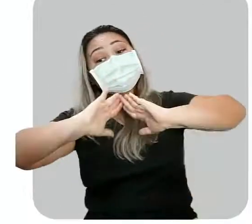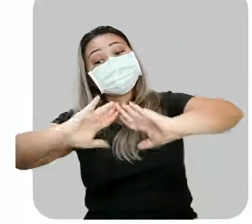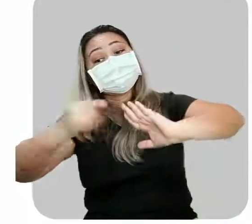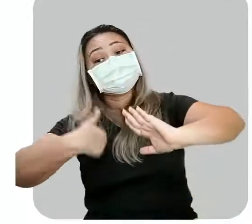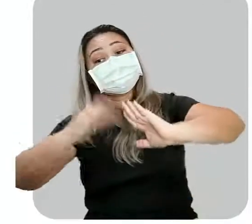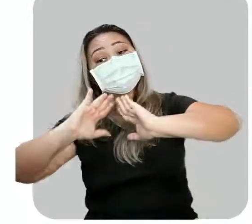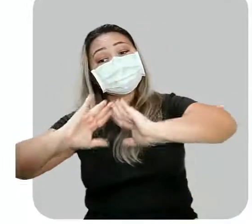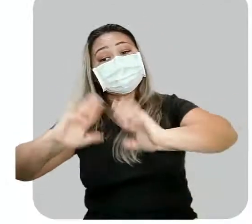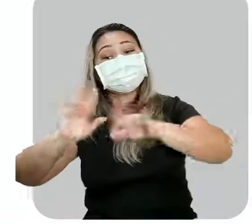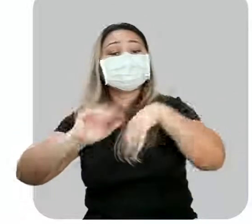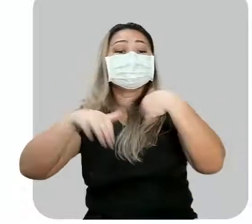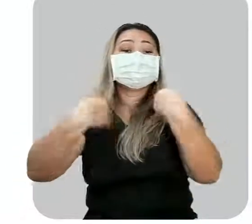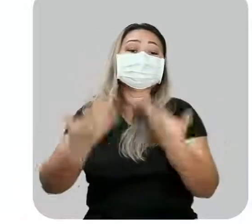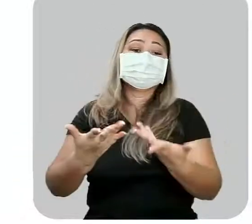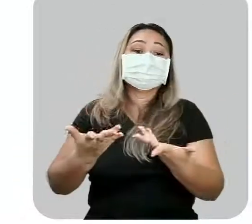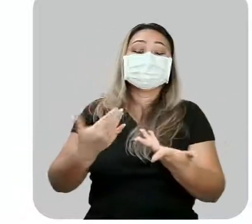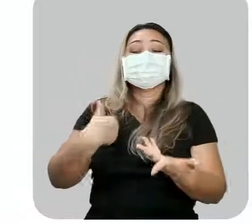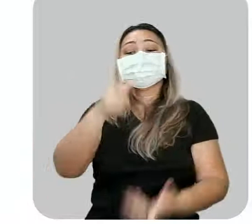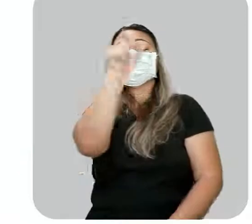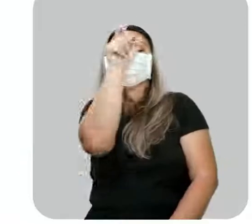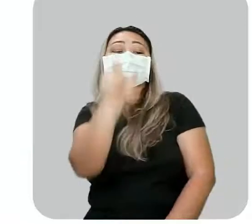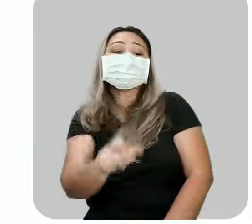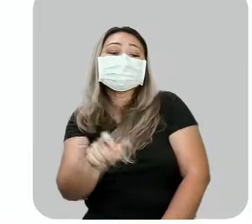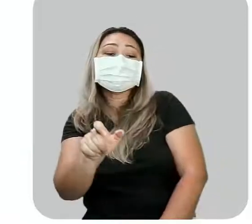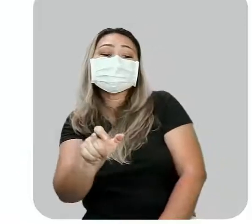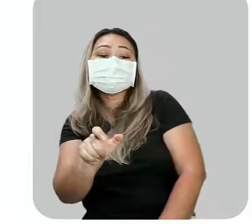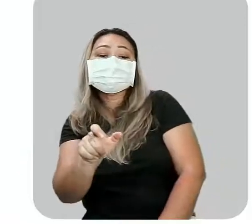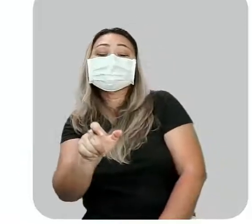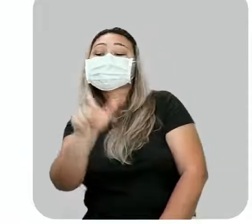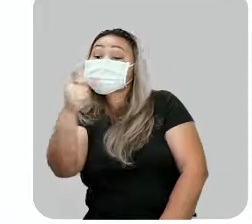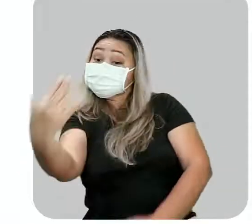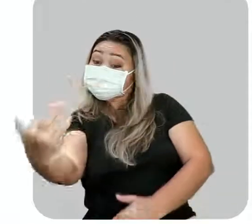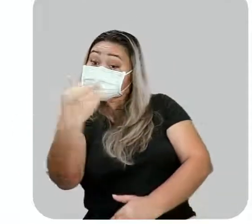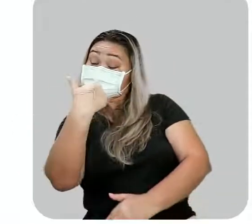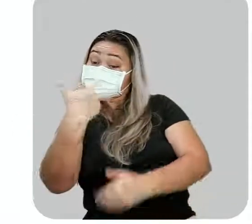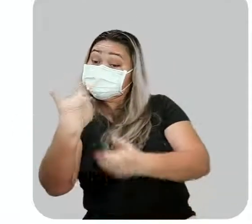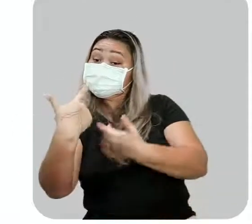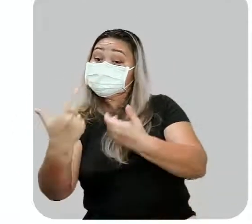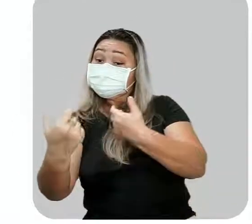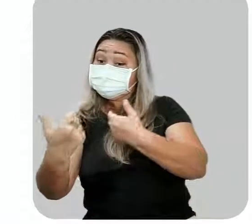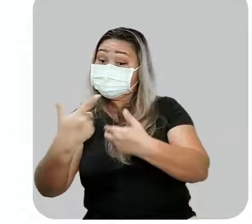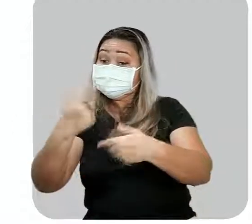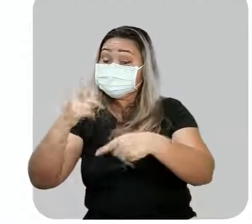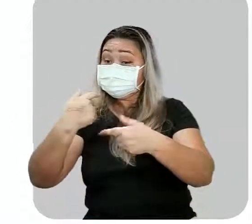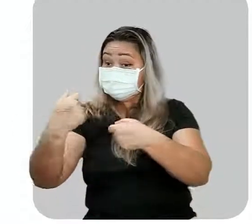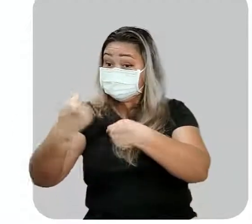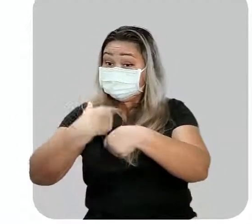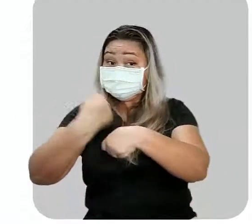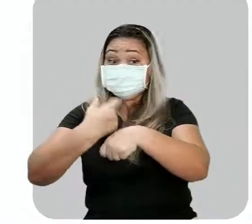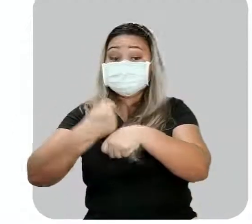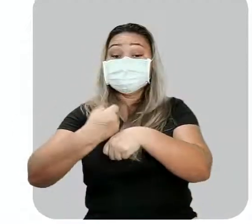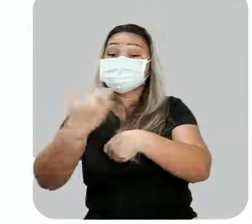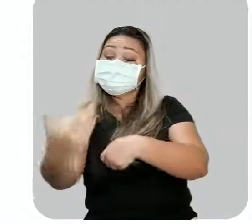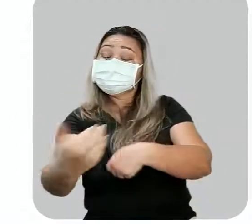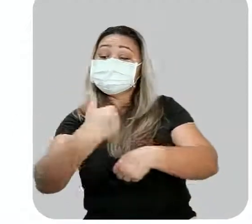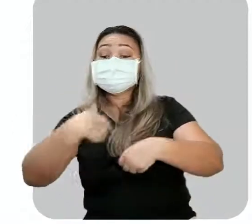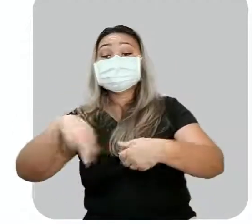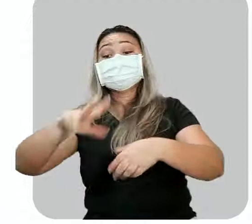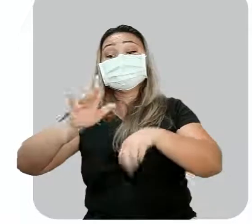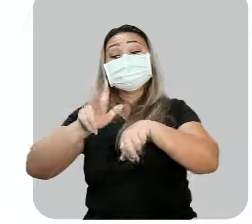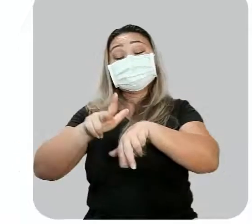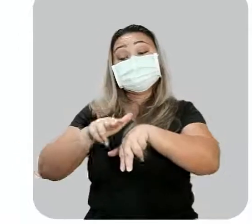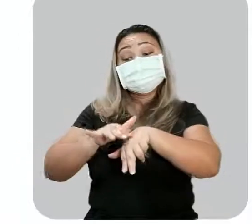pedido. Atender alguém. Atender o cliente, atender